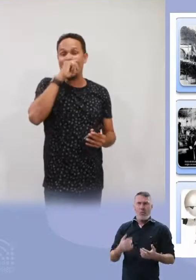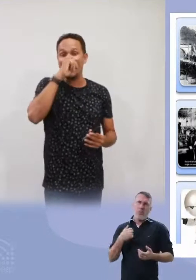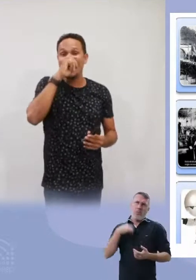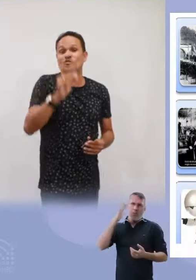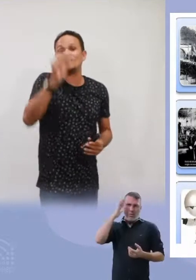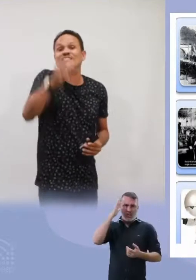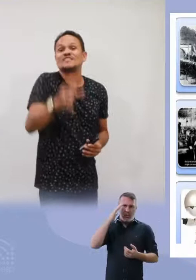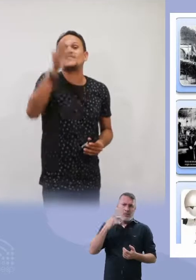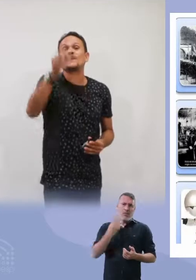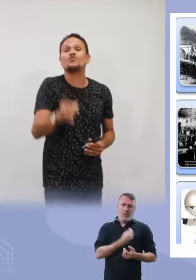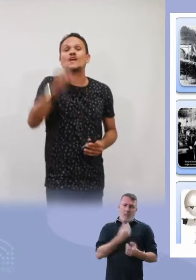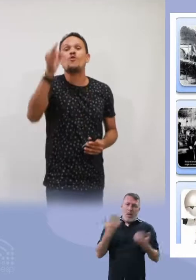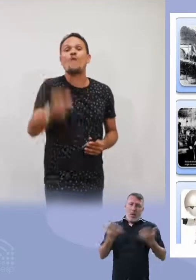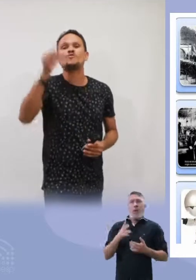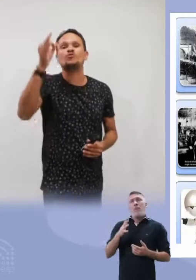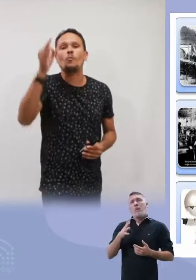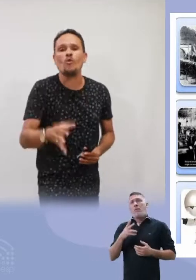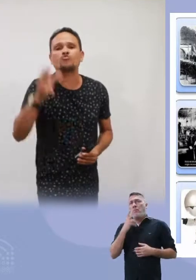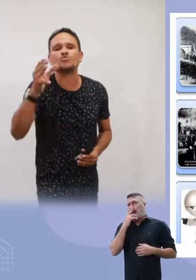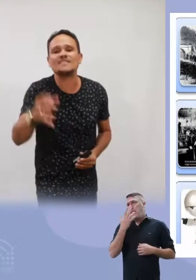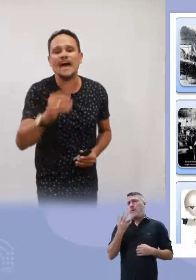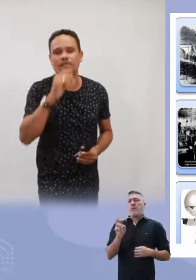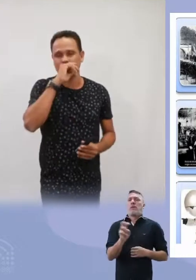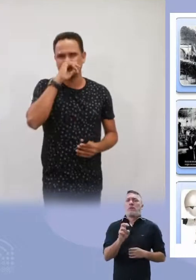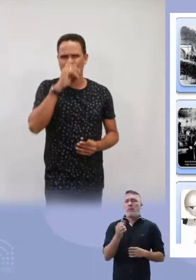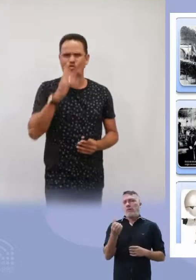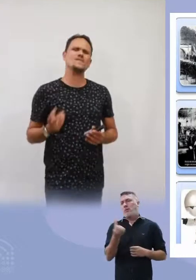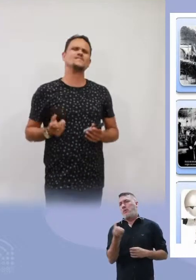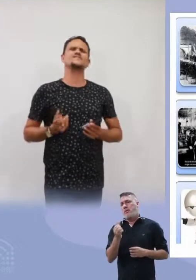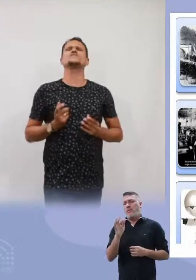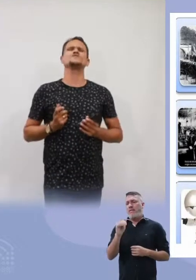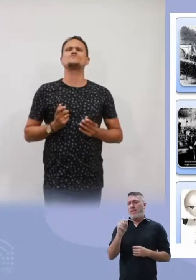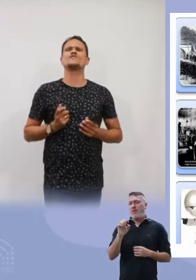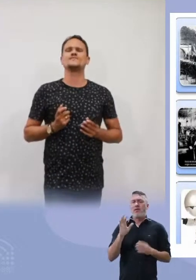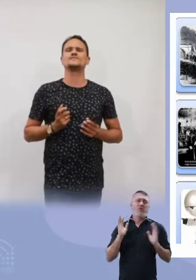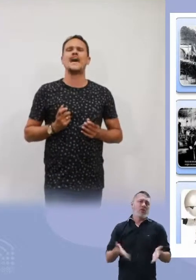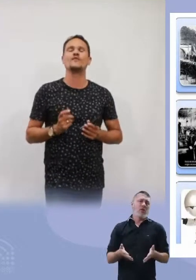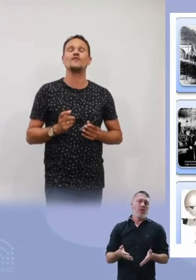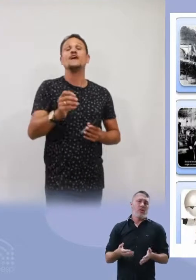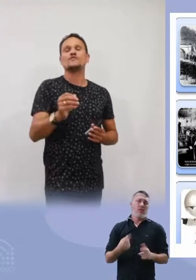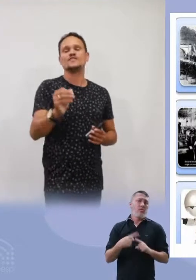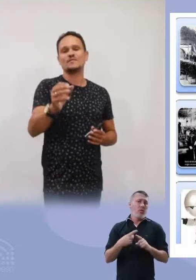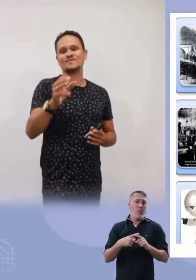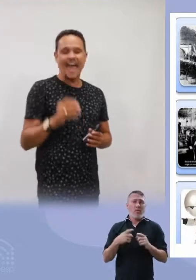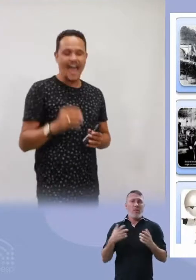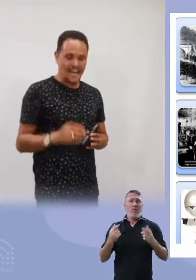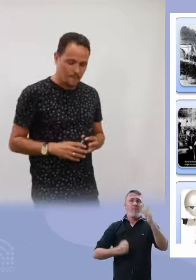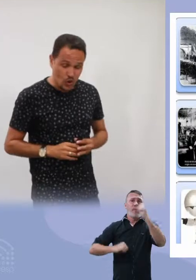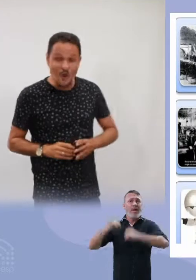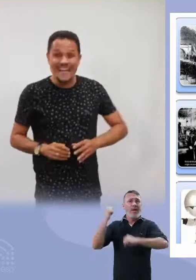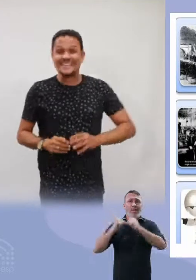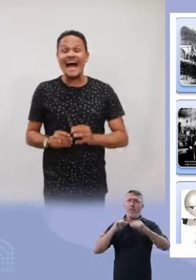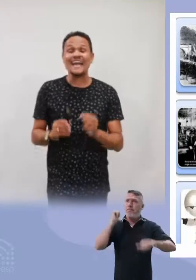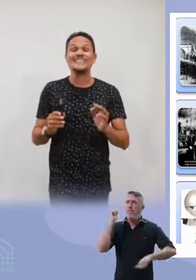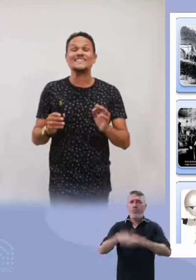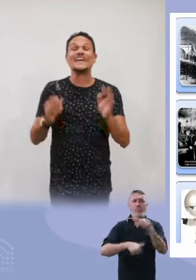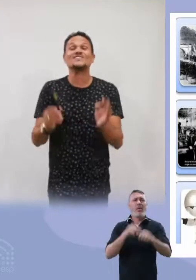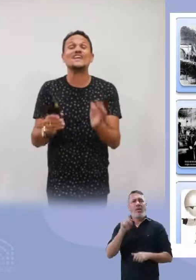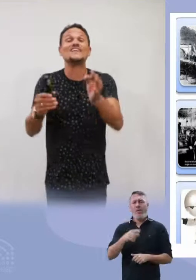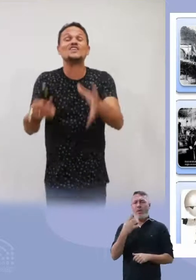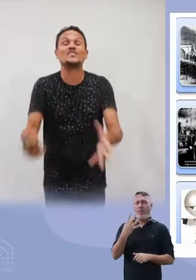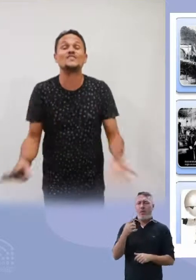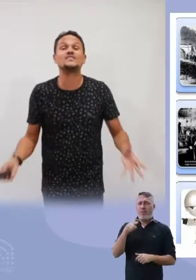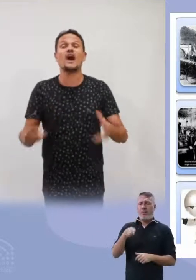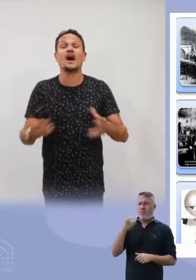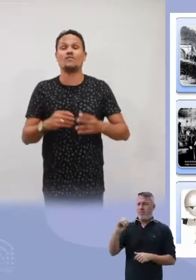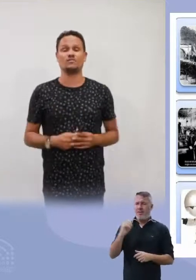veja bem, nós já estamos na indústria 4.0. Como assim indústria 4.0? Nós estamos na era, pessoal, da